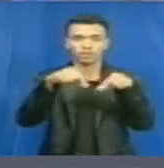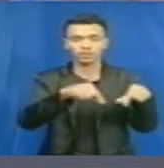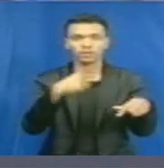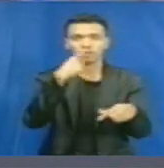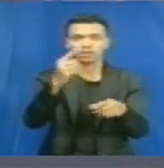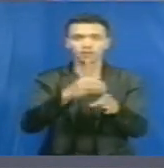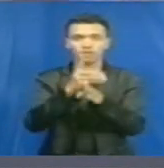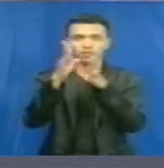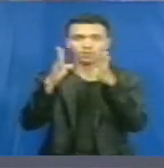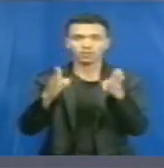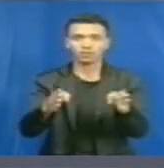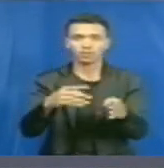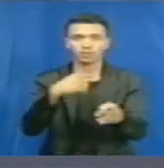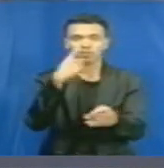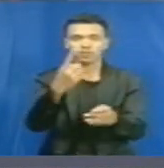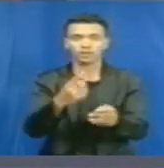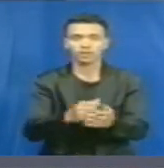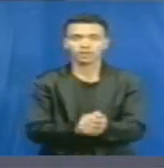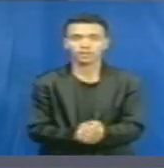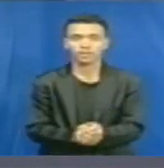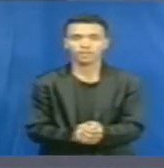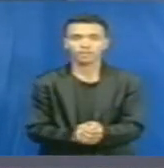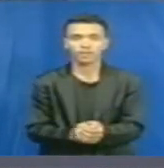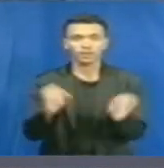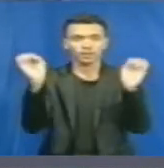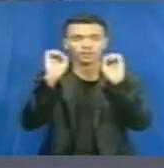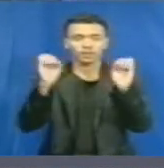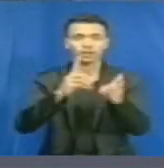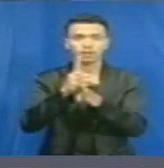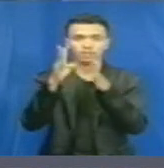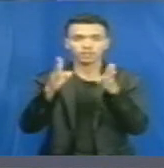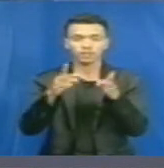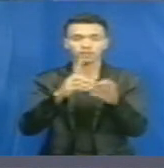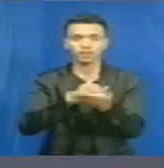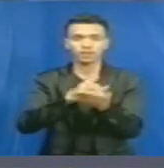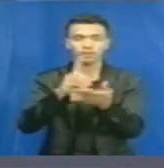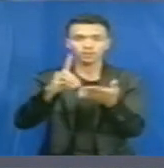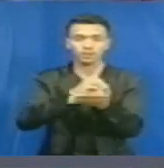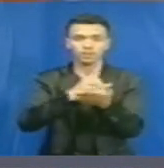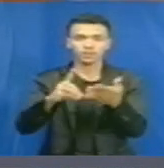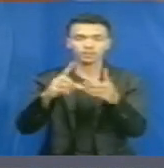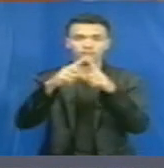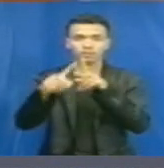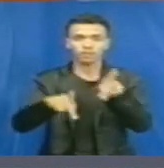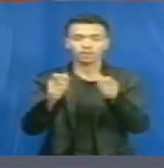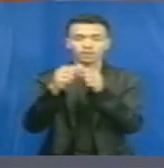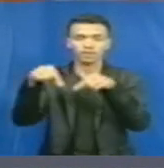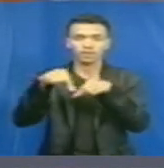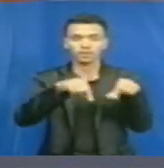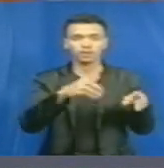escola Venâncio Feiras, Balbino Biara Ujo Hateten, de parte la discrimina ema ho deficiência. Diretor escola ne mos